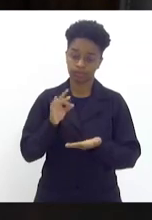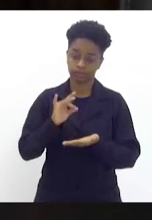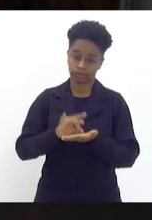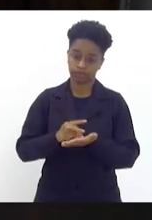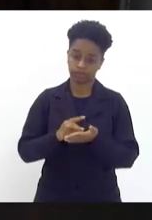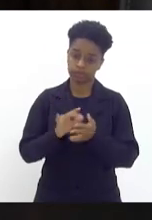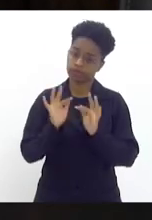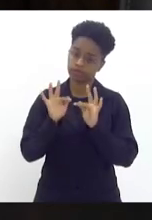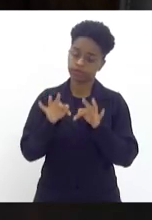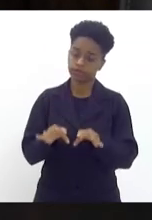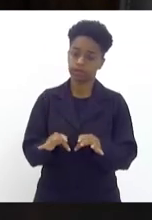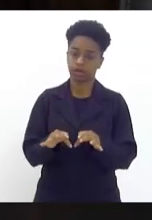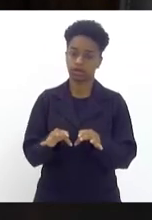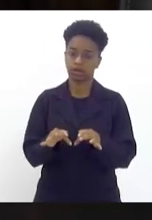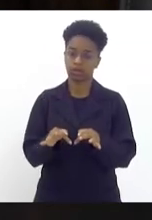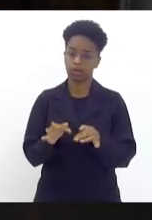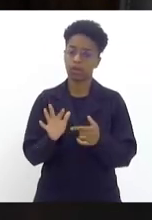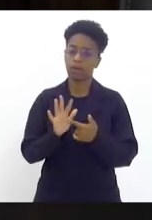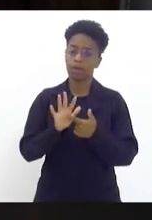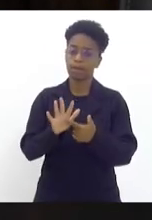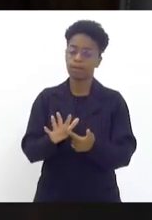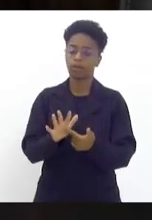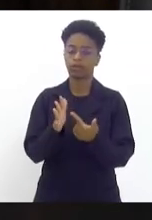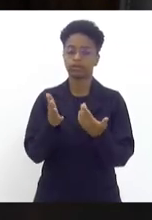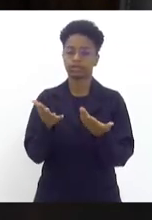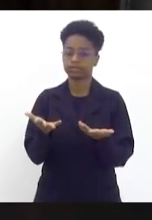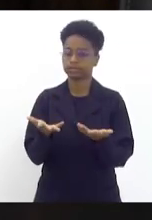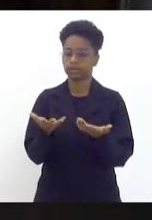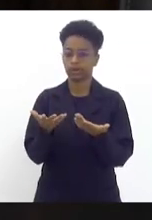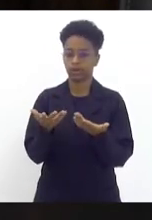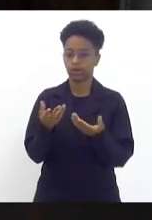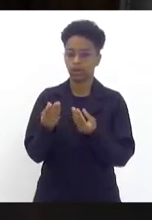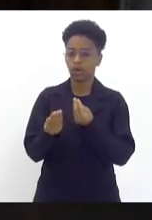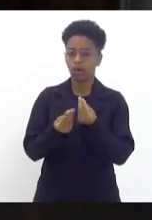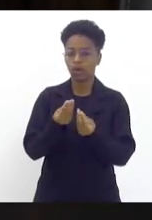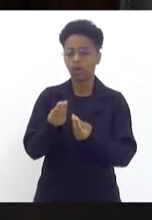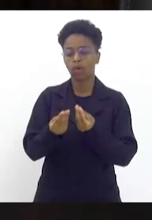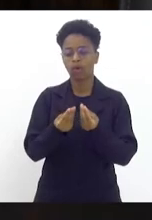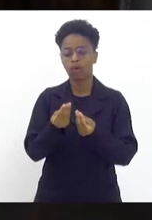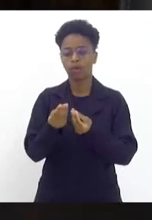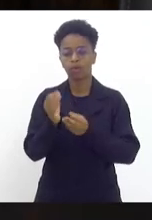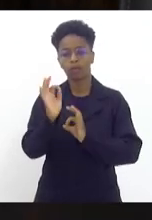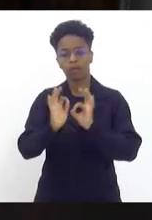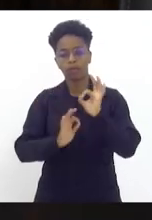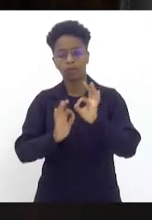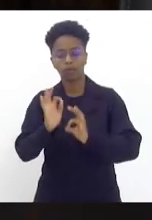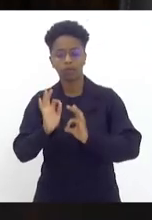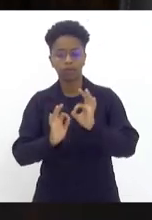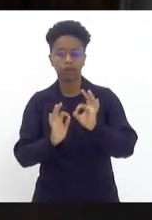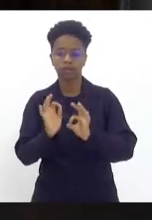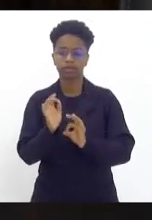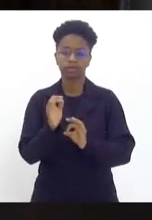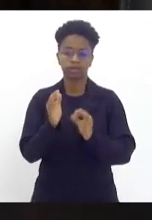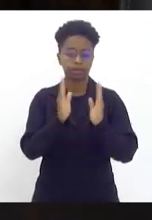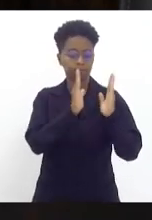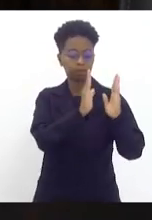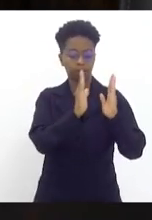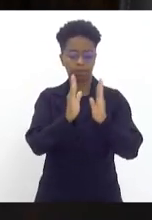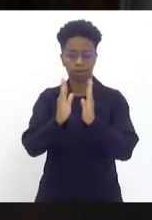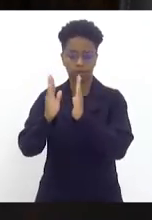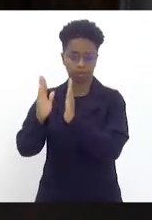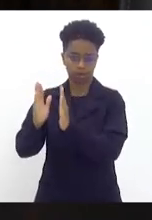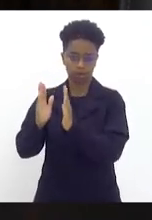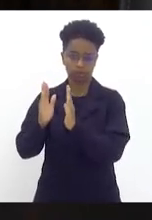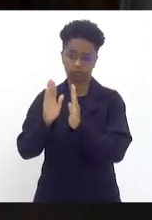ali dá o peso, né? Desloca os tempos ali para o que